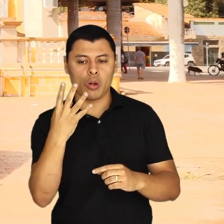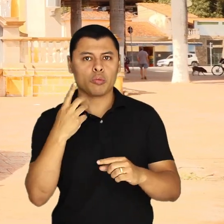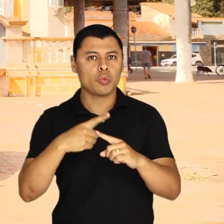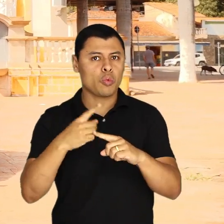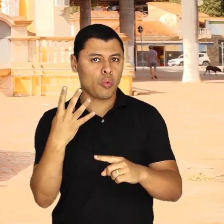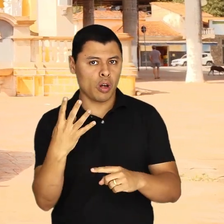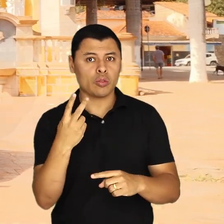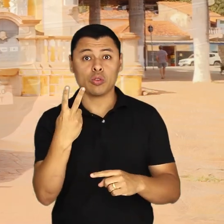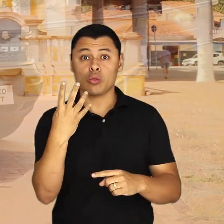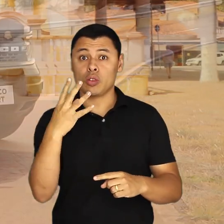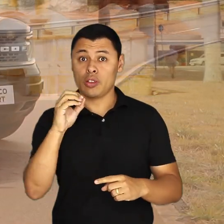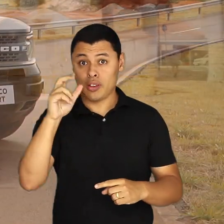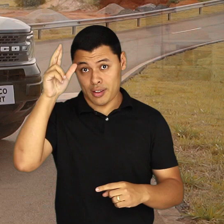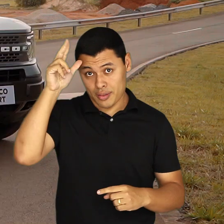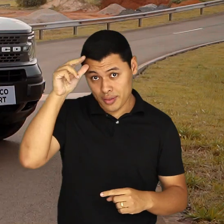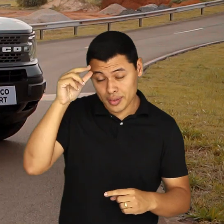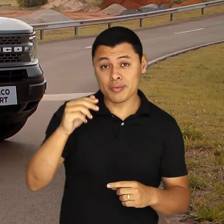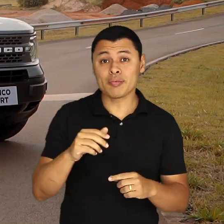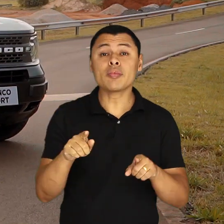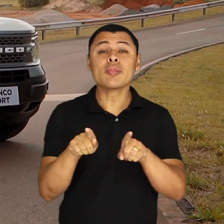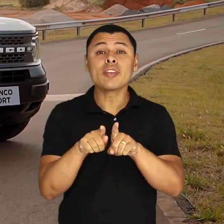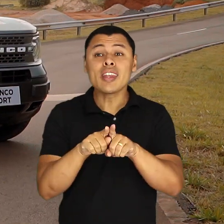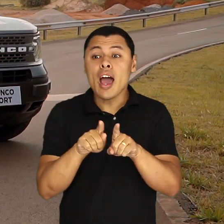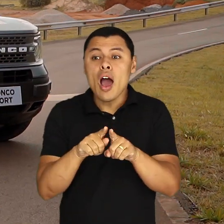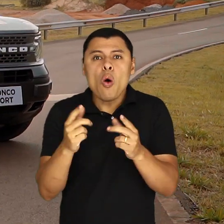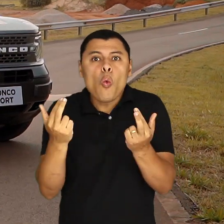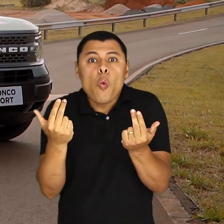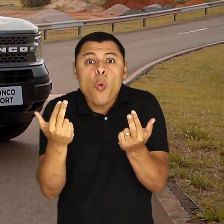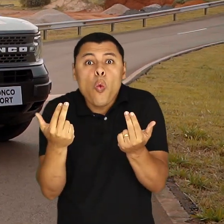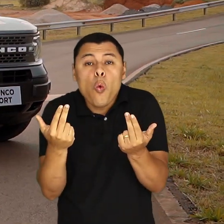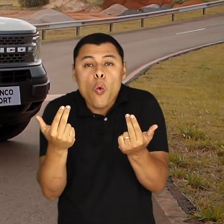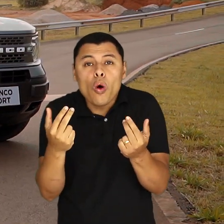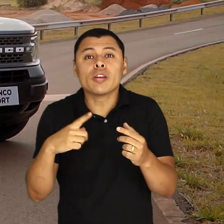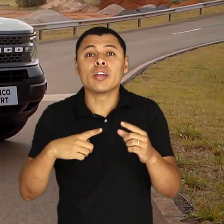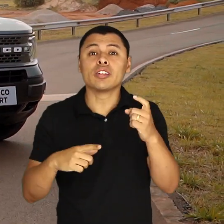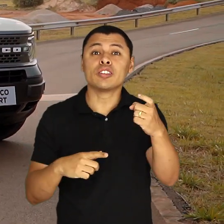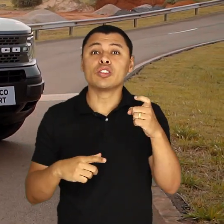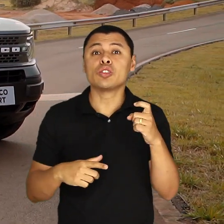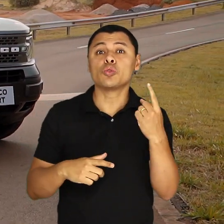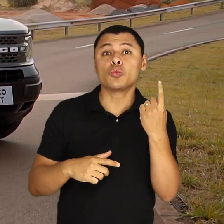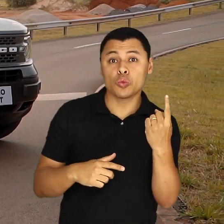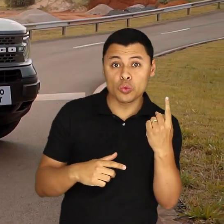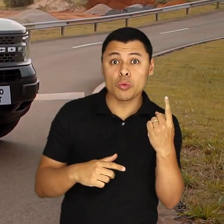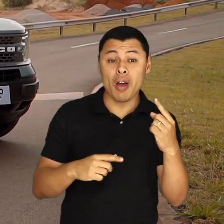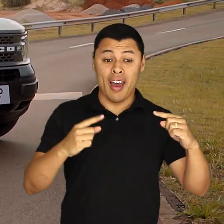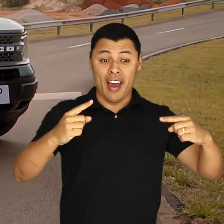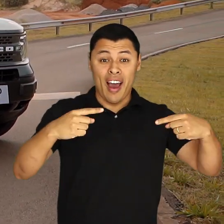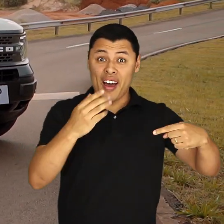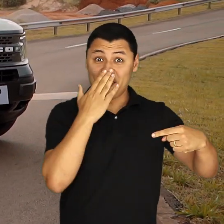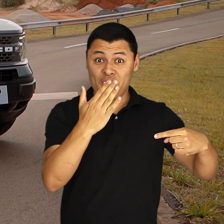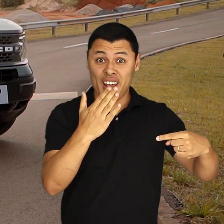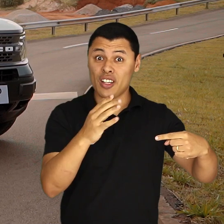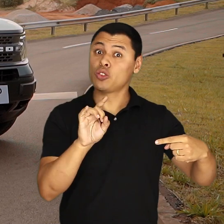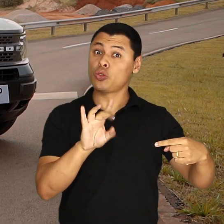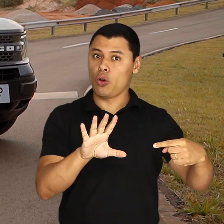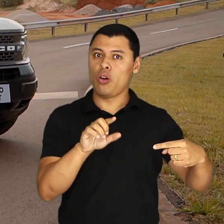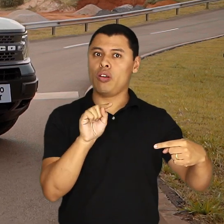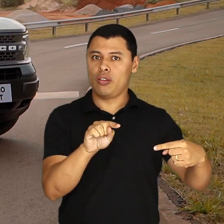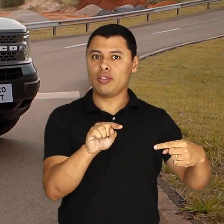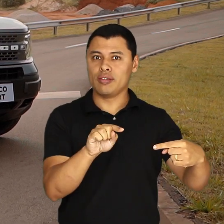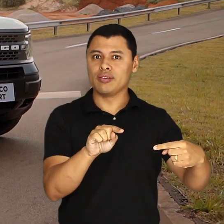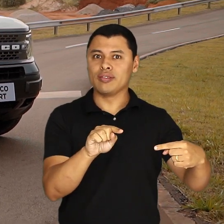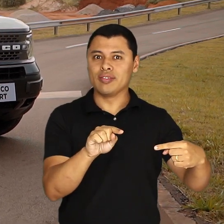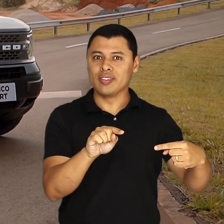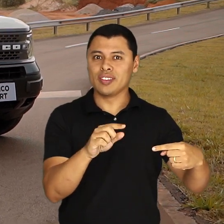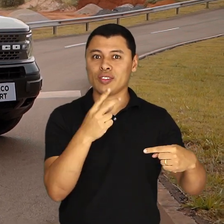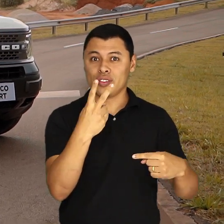2.0, 4x4, 240 cavalos. Acima, não, minto, exatamente pelo mesmo valor, a gente tem o X1 com uma tração só